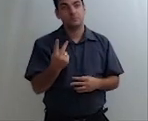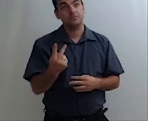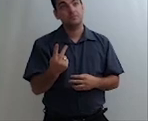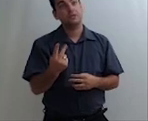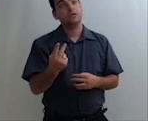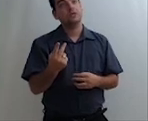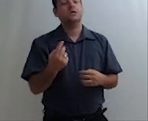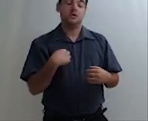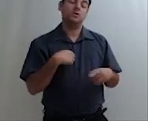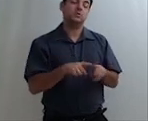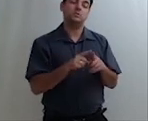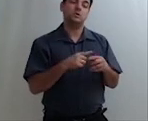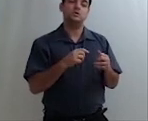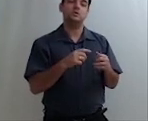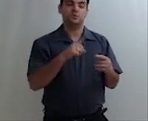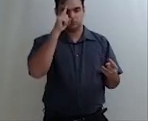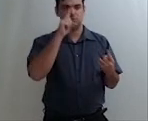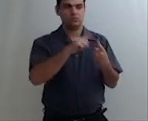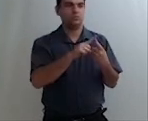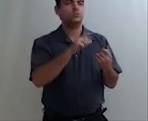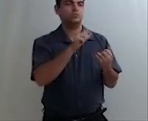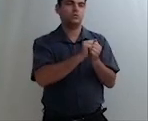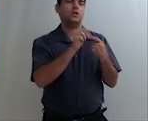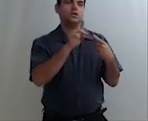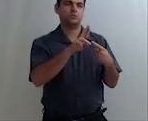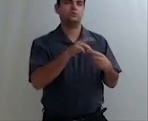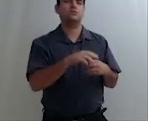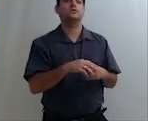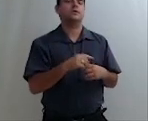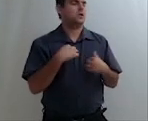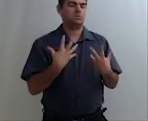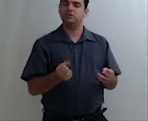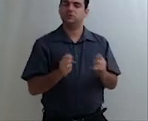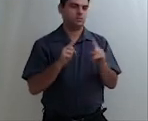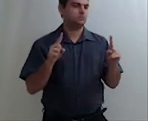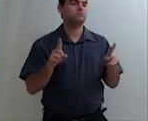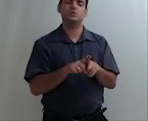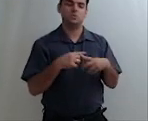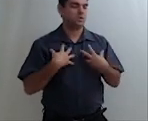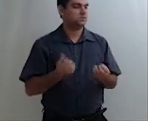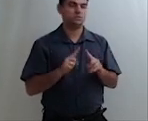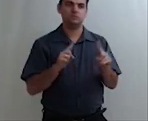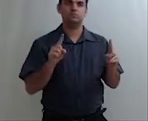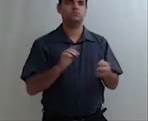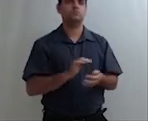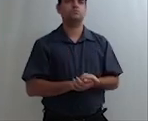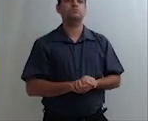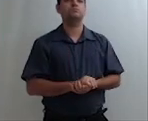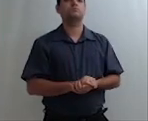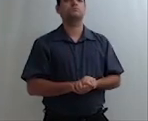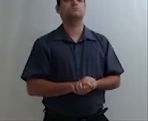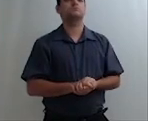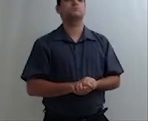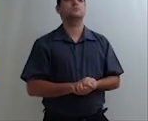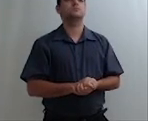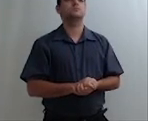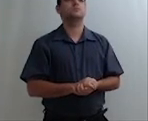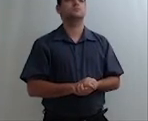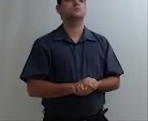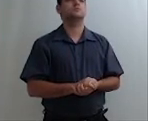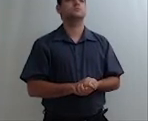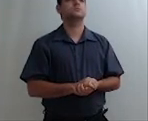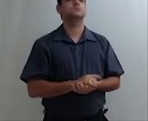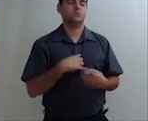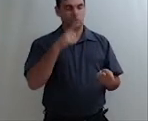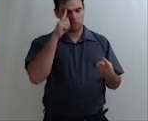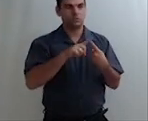acompanhando o Vot de vossa excelência no sentido de negar provimento ao recurso Obrigado Ministro Sebastião Reis acompanho senhor